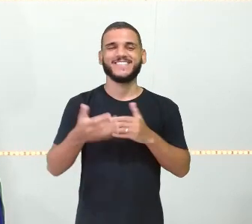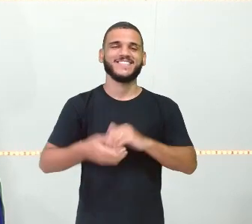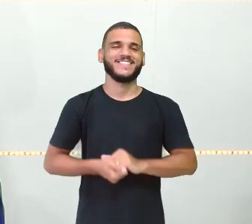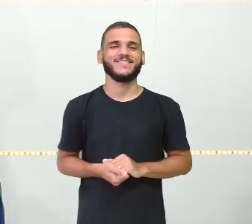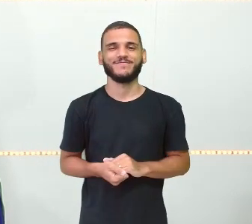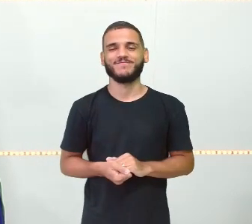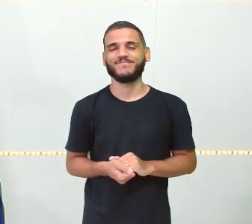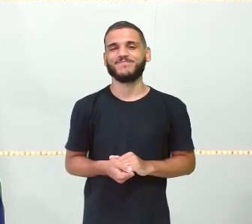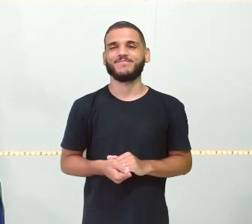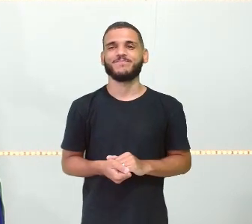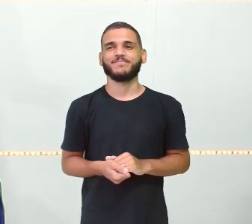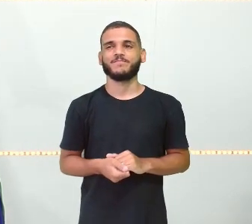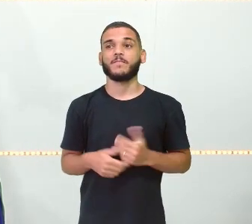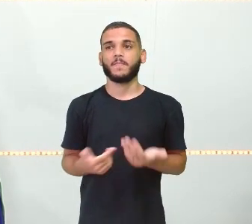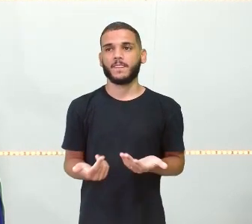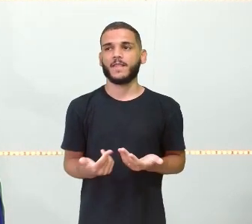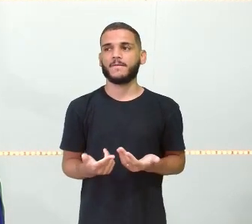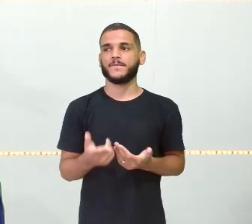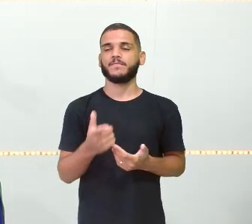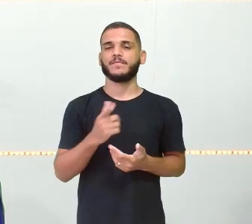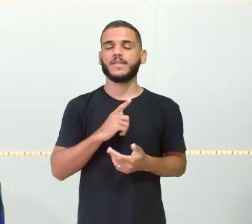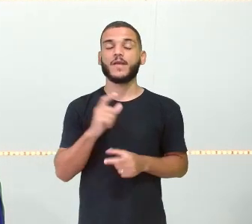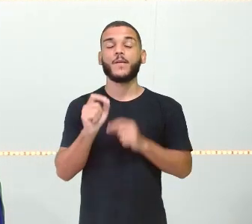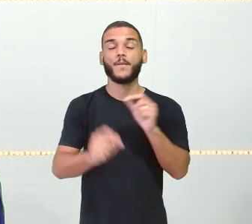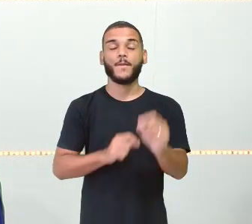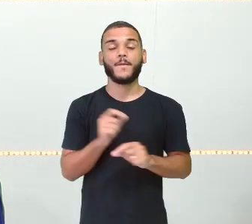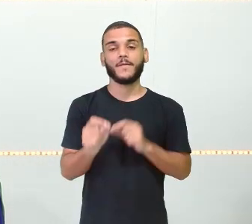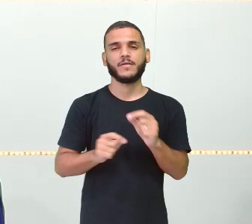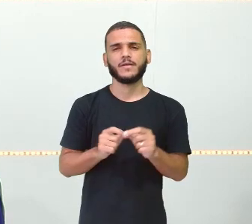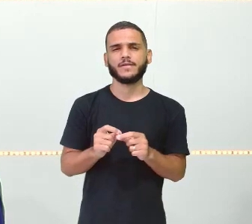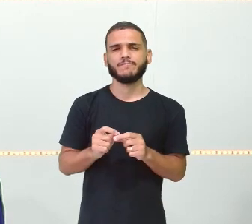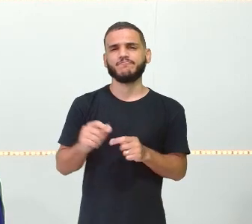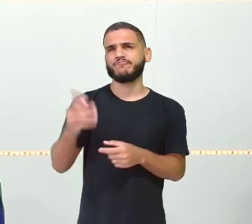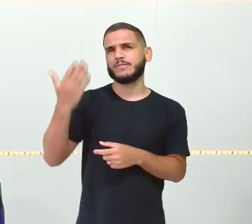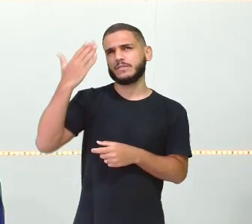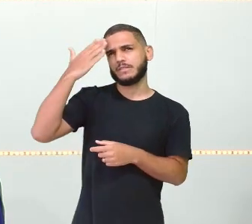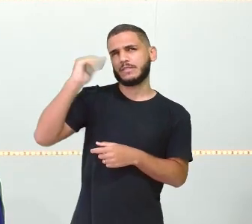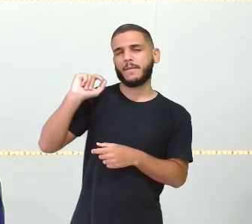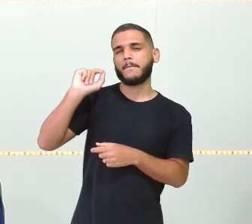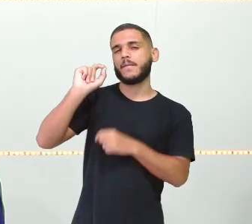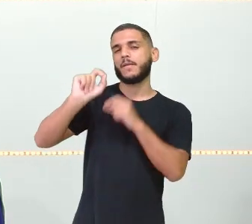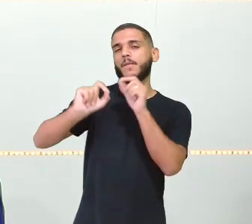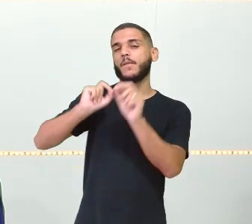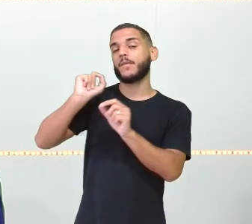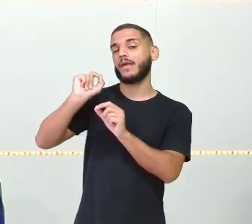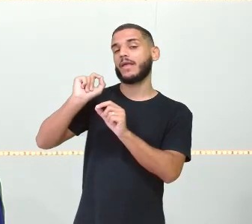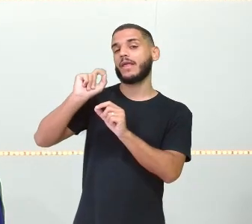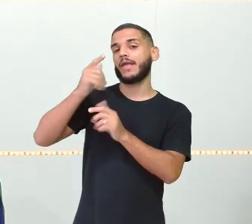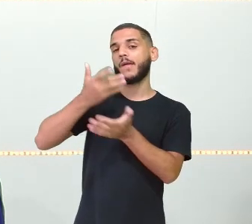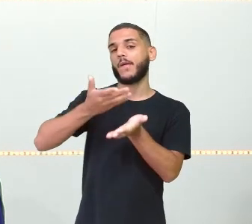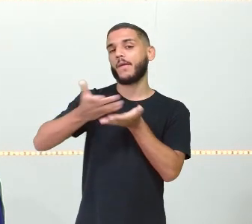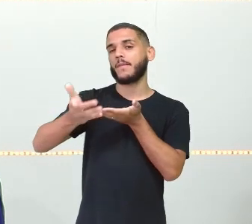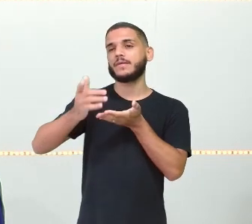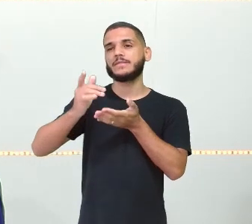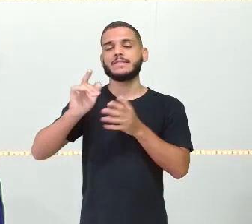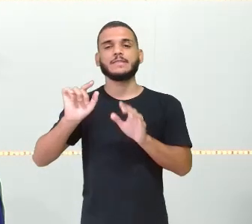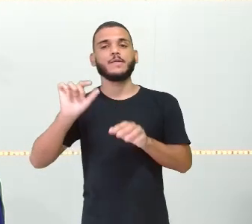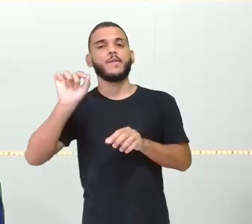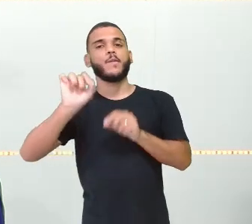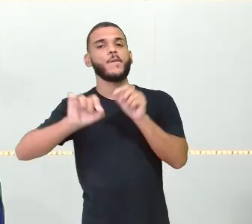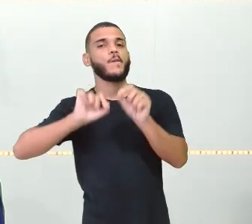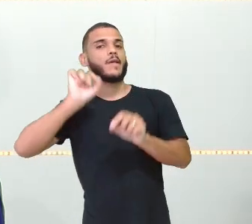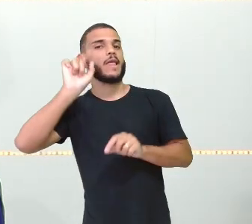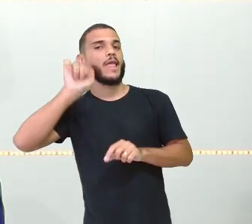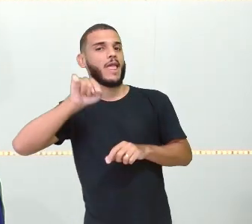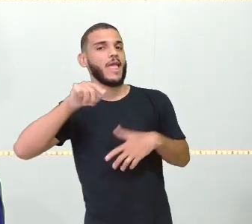Clisma. Bom, eu trouxe umas adivinhas aqui para vocês. Será que vocês conseguem, a partir dessa adivinha, das características da